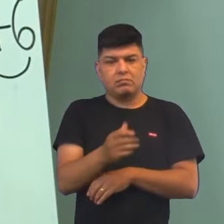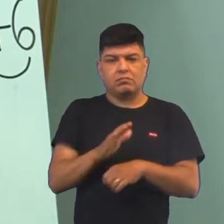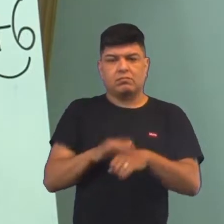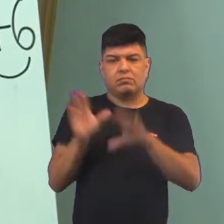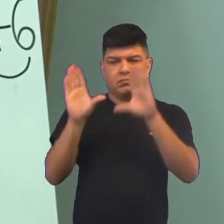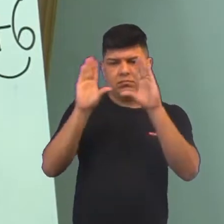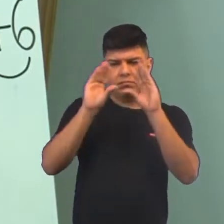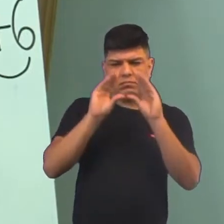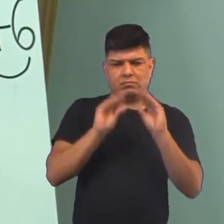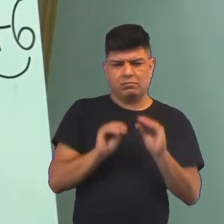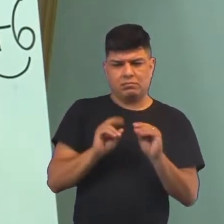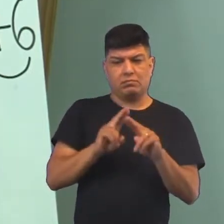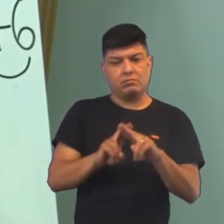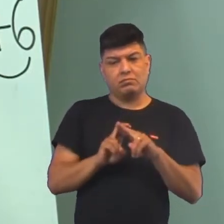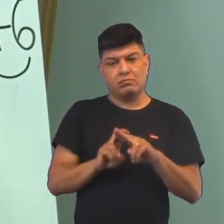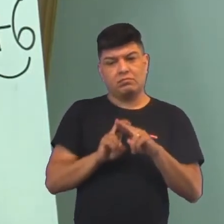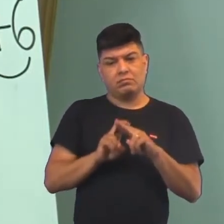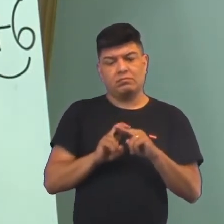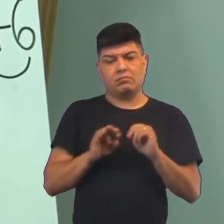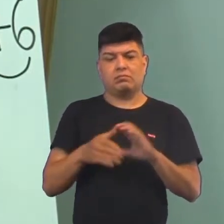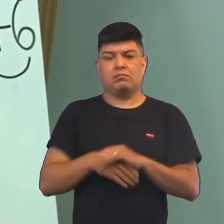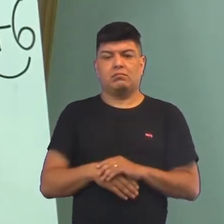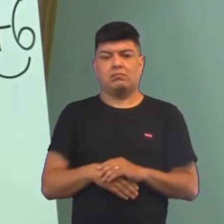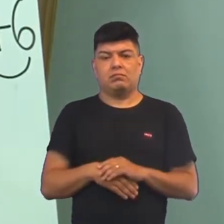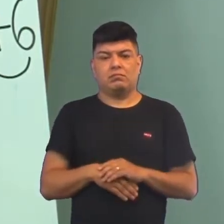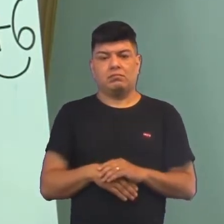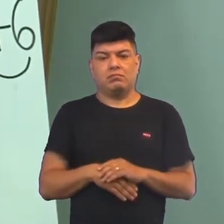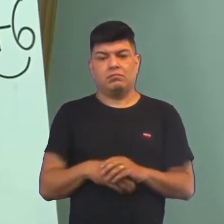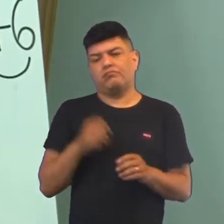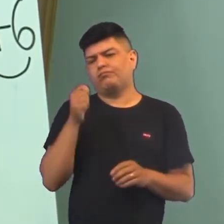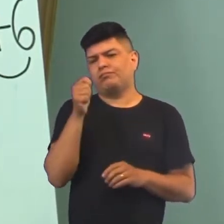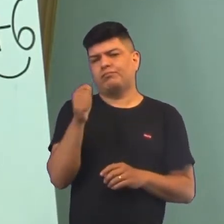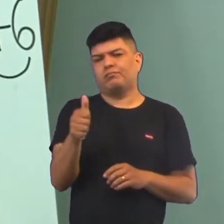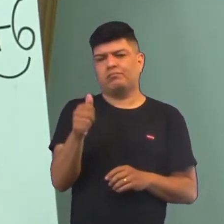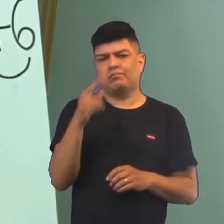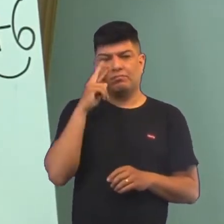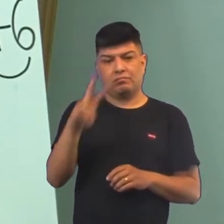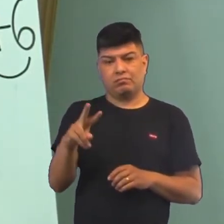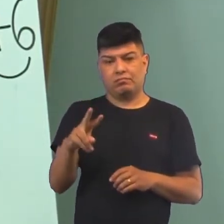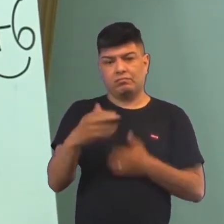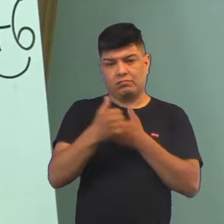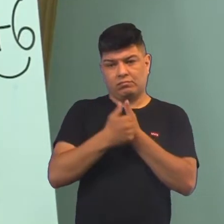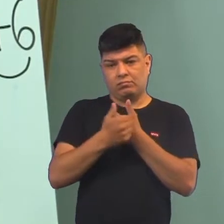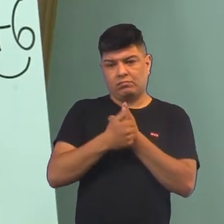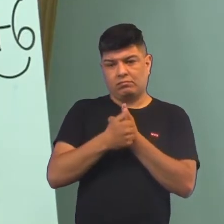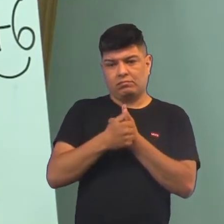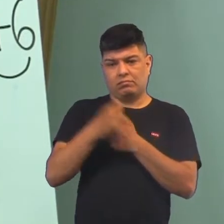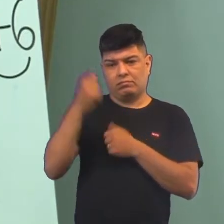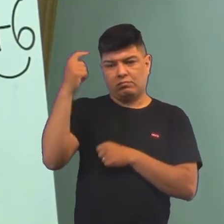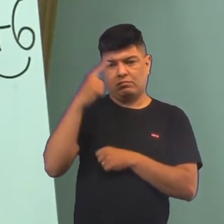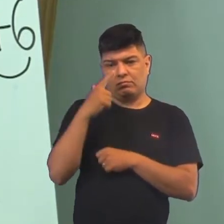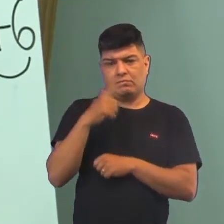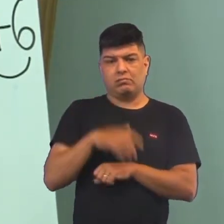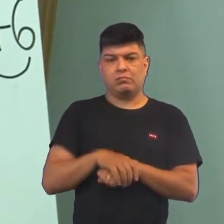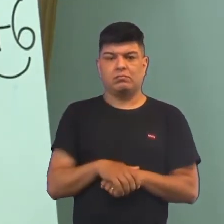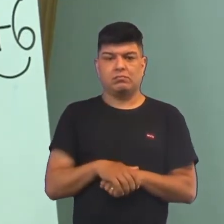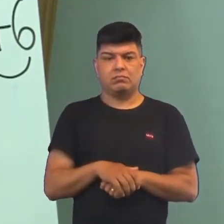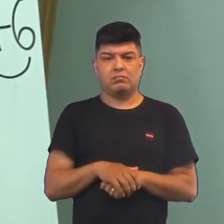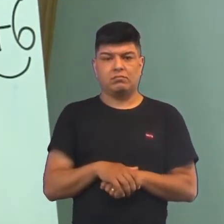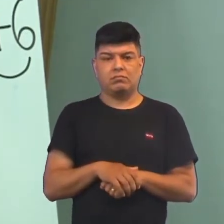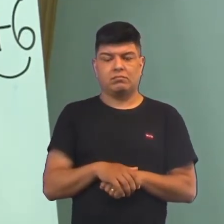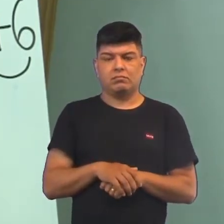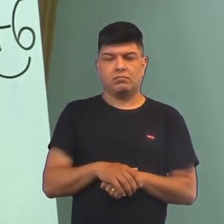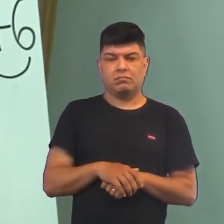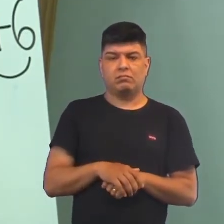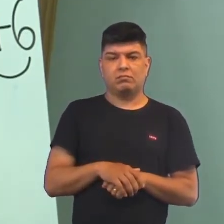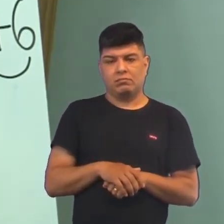mais escura, ó, tá? Porção quase, a gente quase não vê, ela fica na mesma posição que o Sol. Tá? Durante a Lua